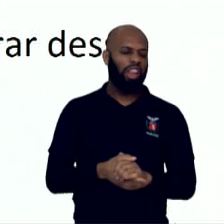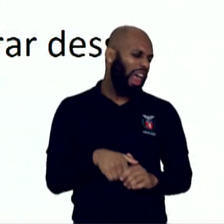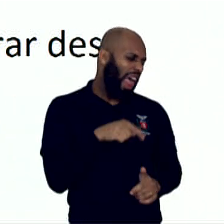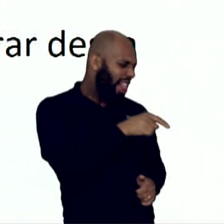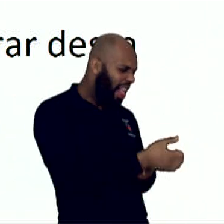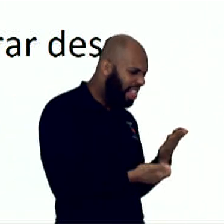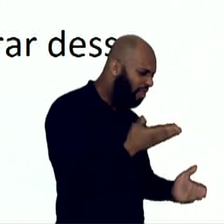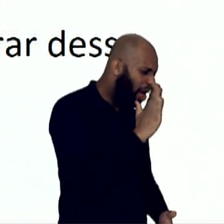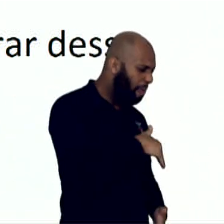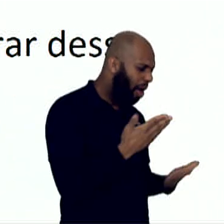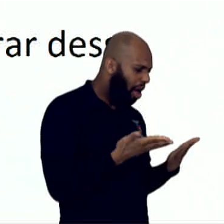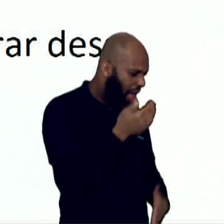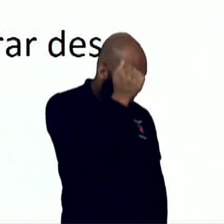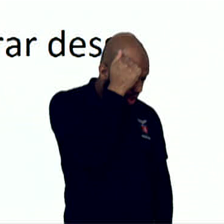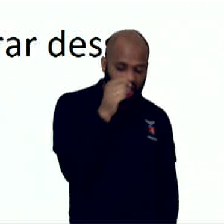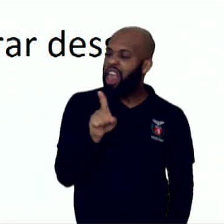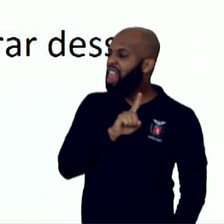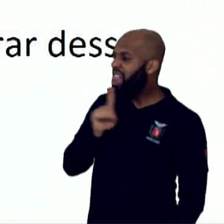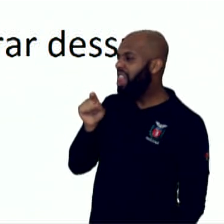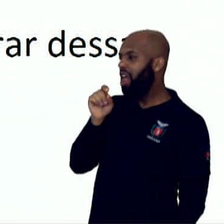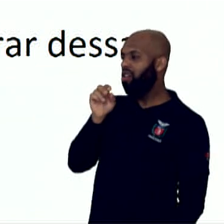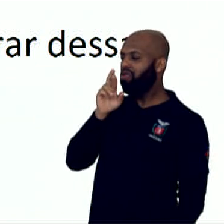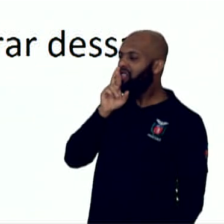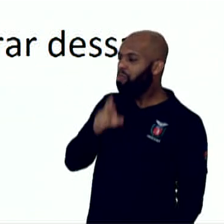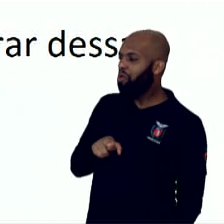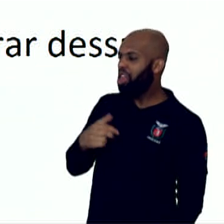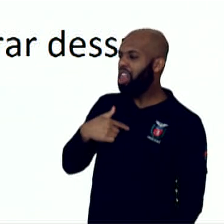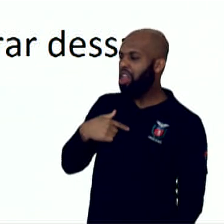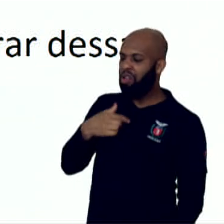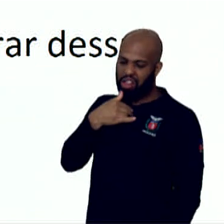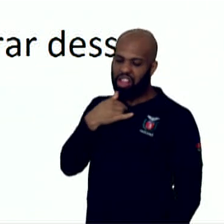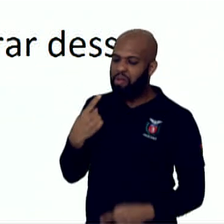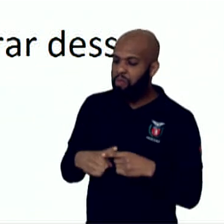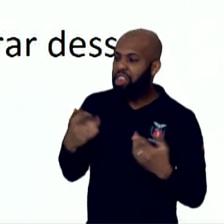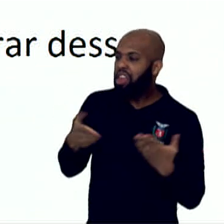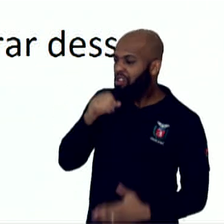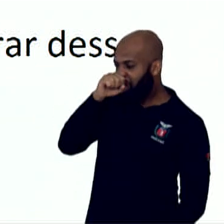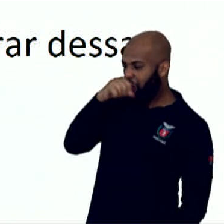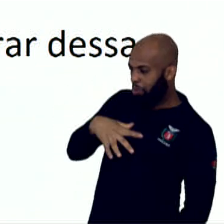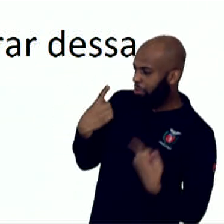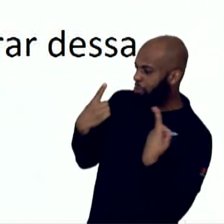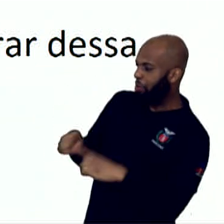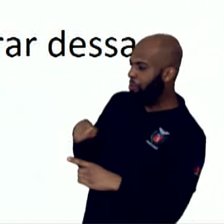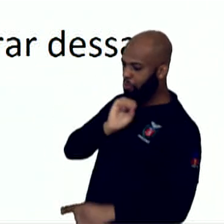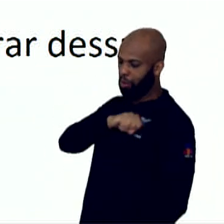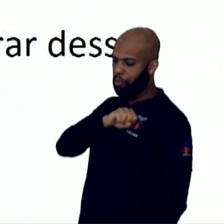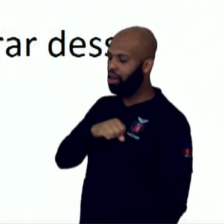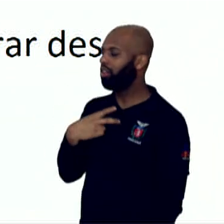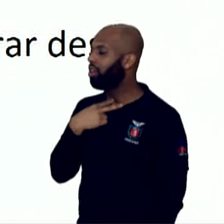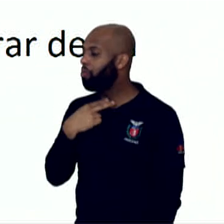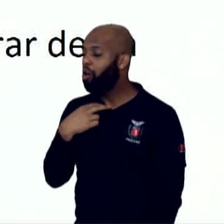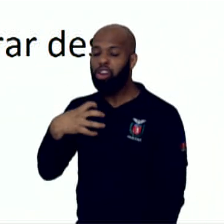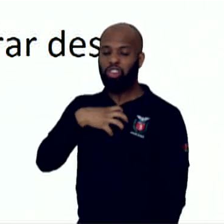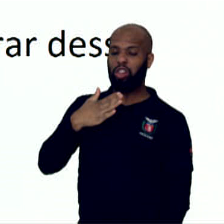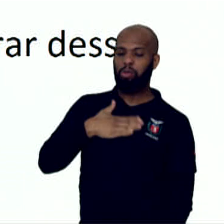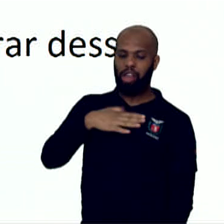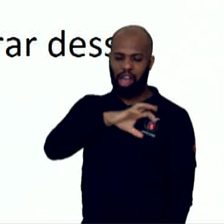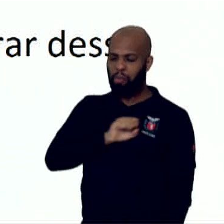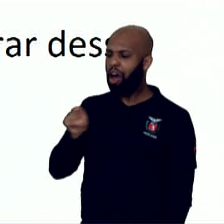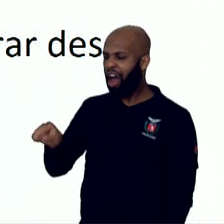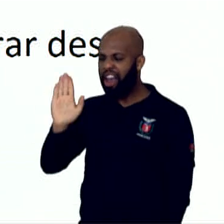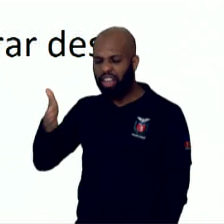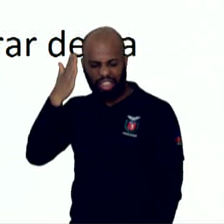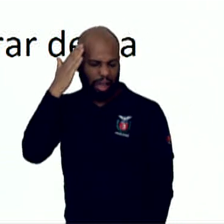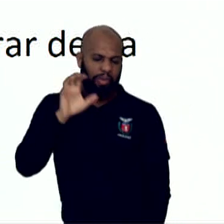mal, agora está arrependido? Não, respondeu. Estou triste, porque agora não posso tratá-lo mal. É minha maneira de amar,